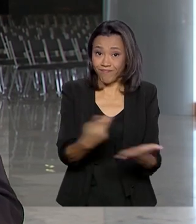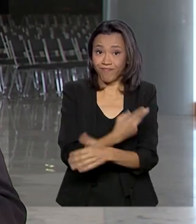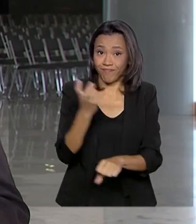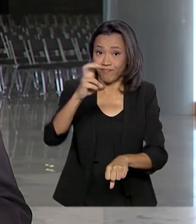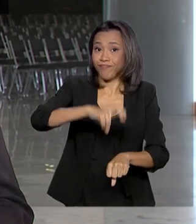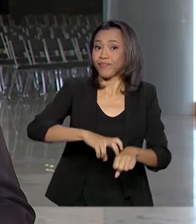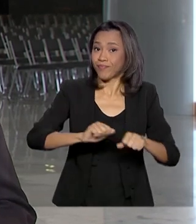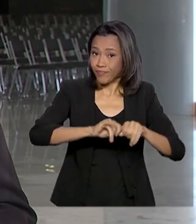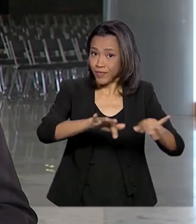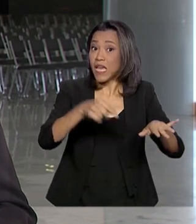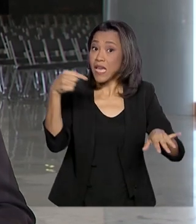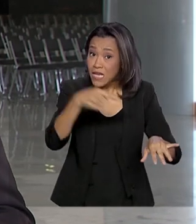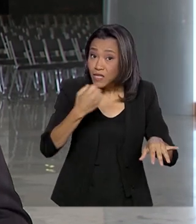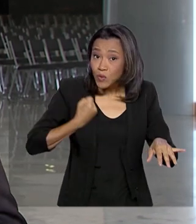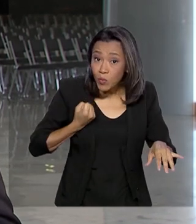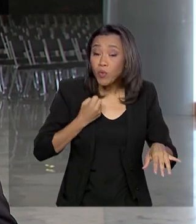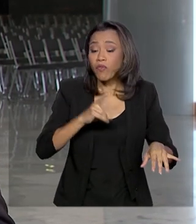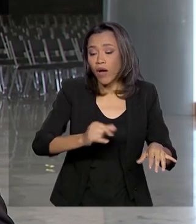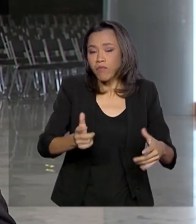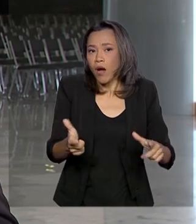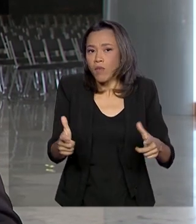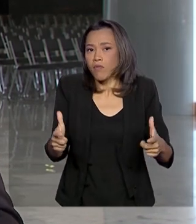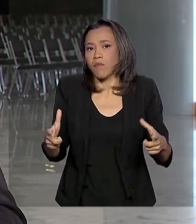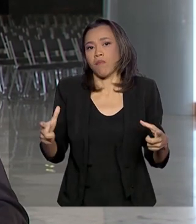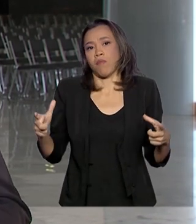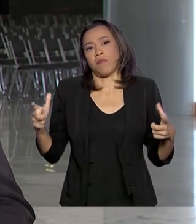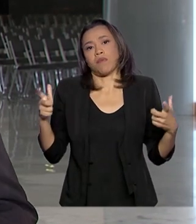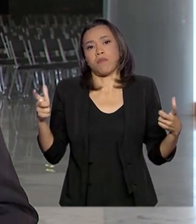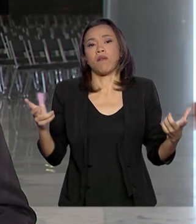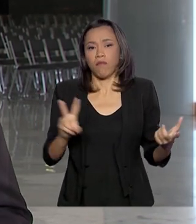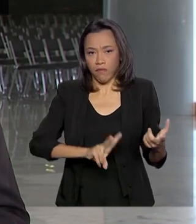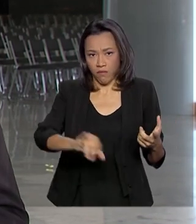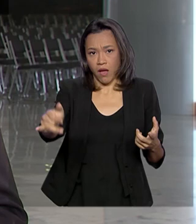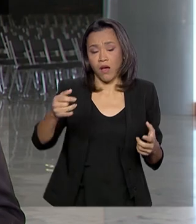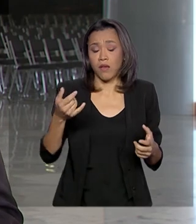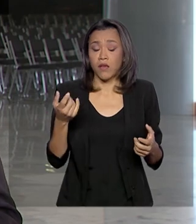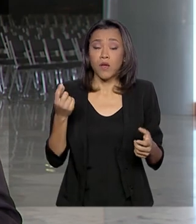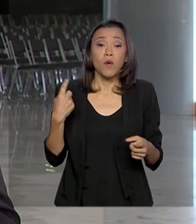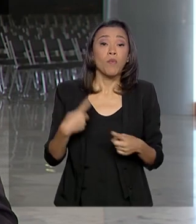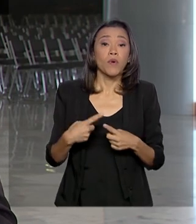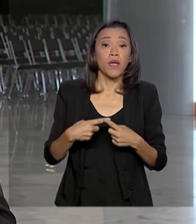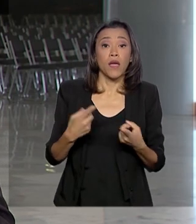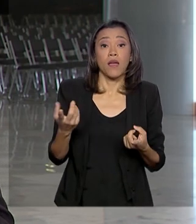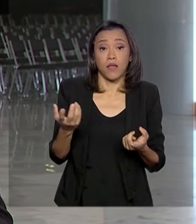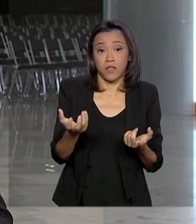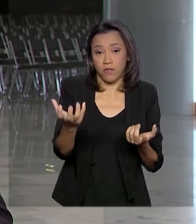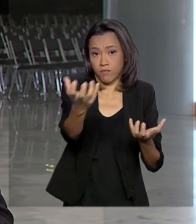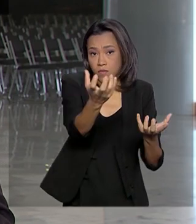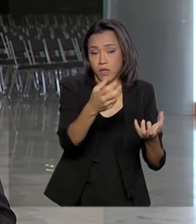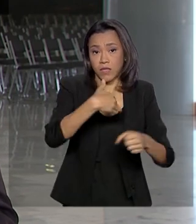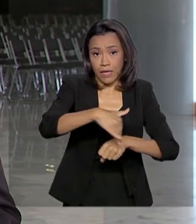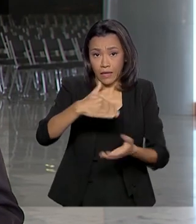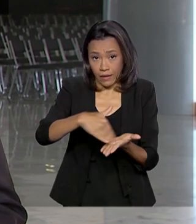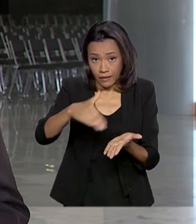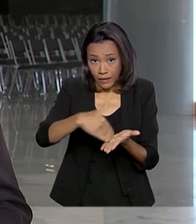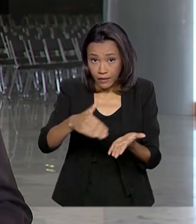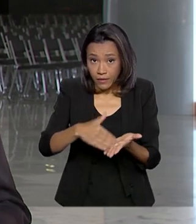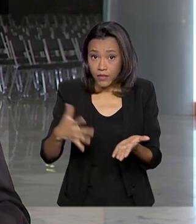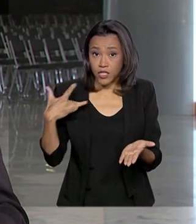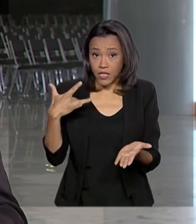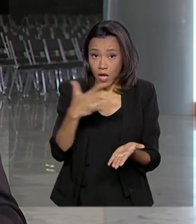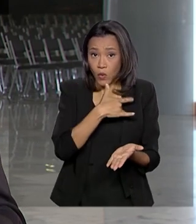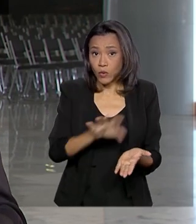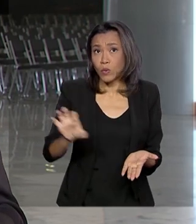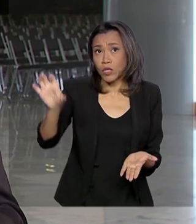claro que é esse número deve aumentar ao longo do dia com a compilação e dos dados fornecidos pelas secretarias de saúde